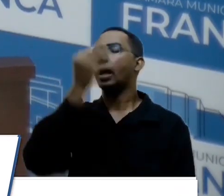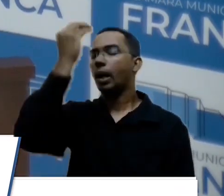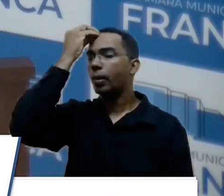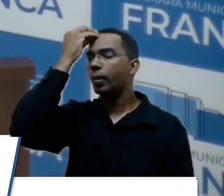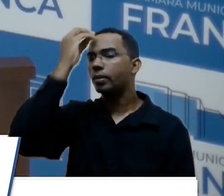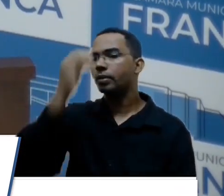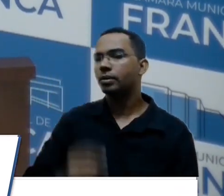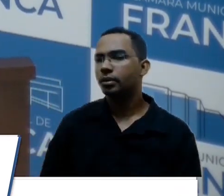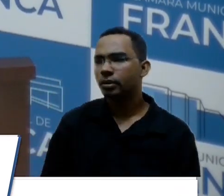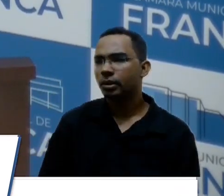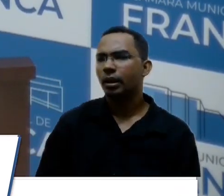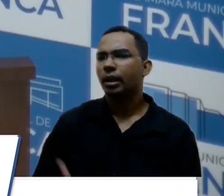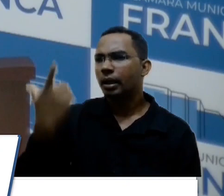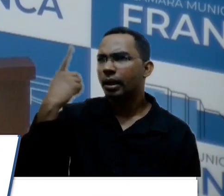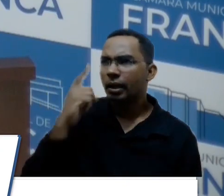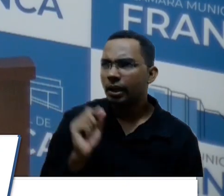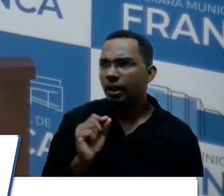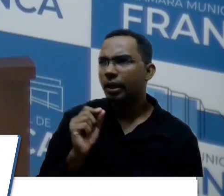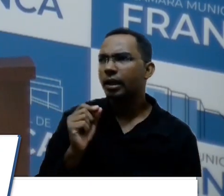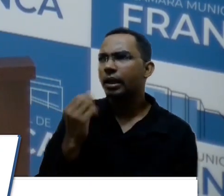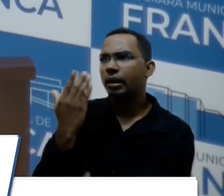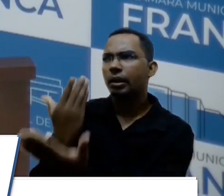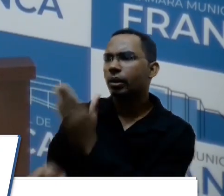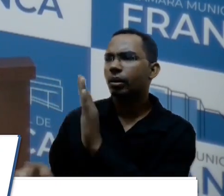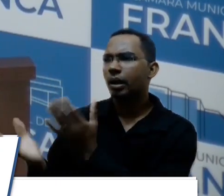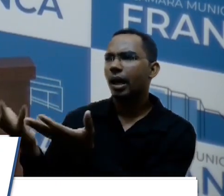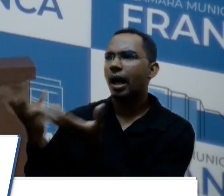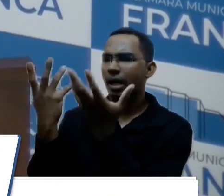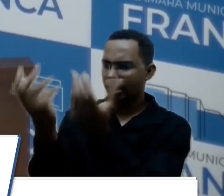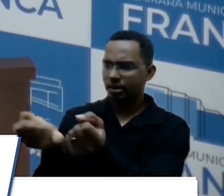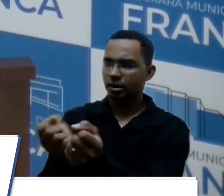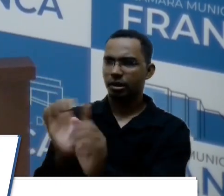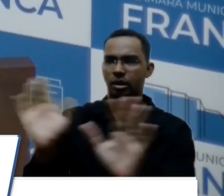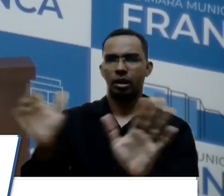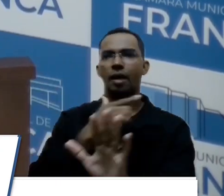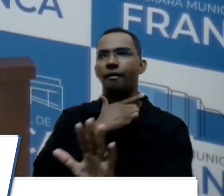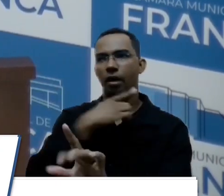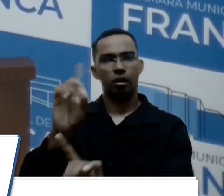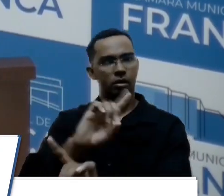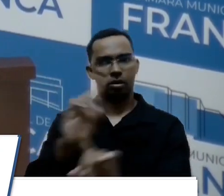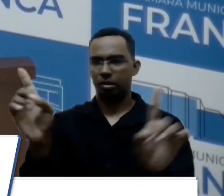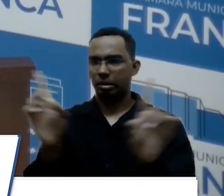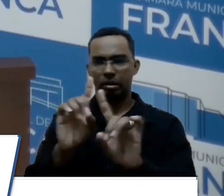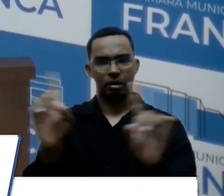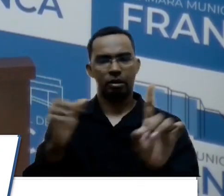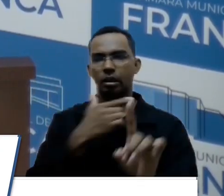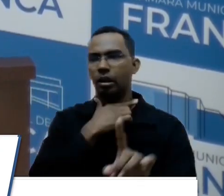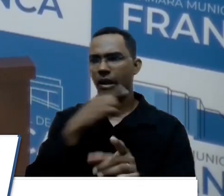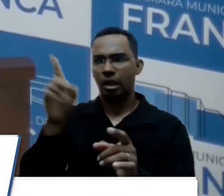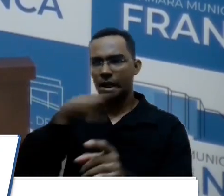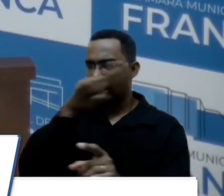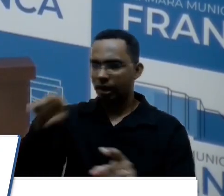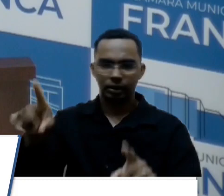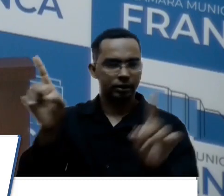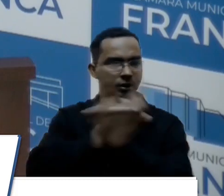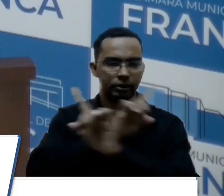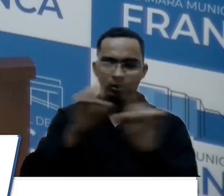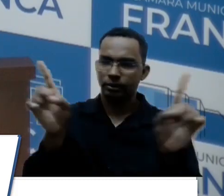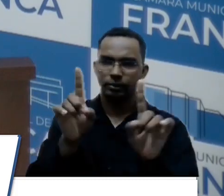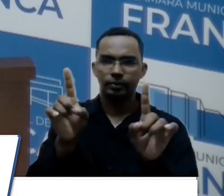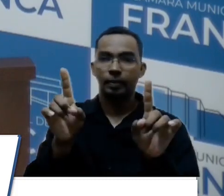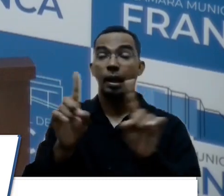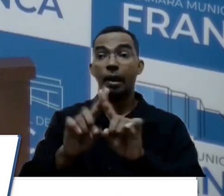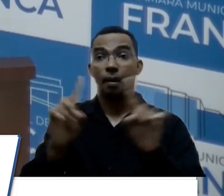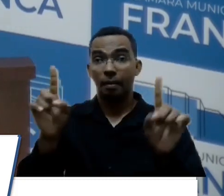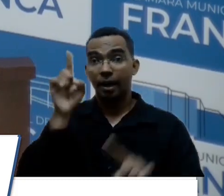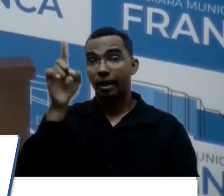É de quem negou a... A vaga não foi negada. A vaga não foi negada. Mas ele